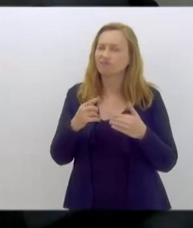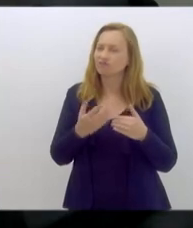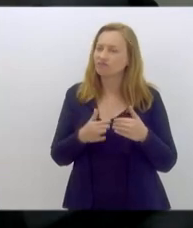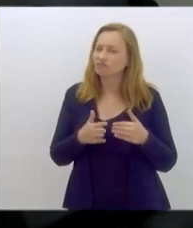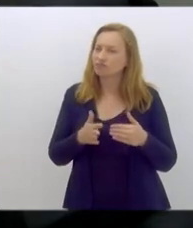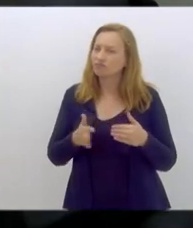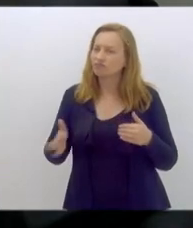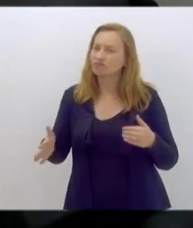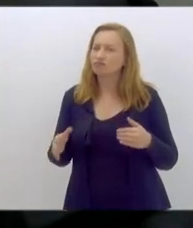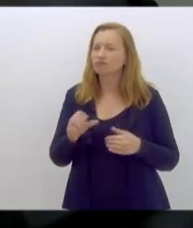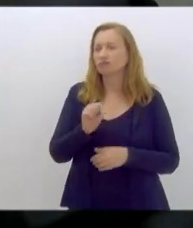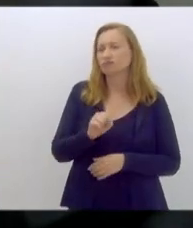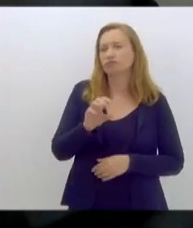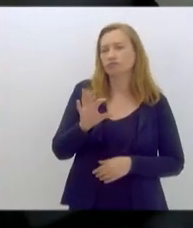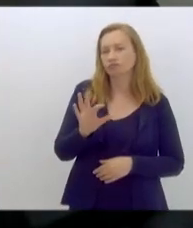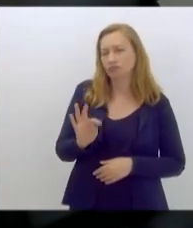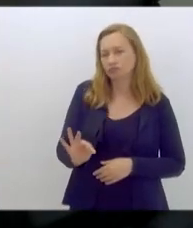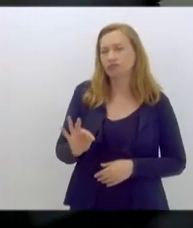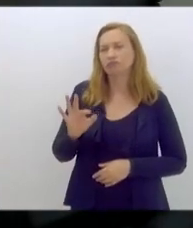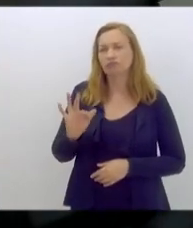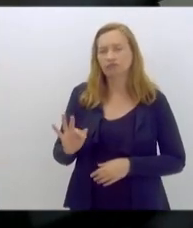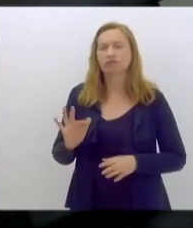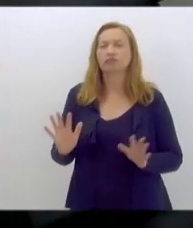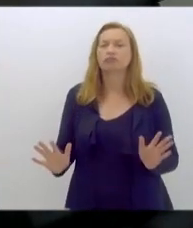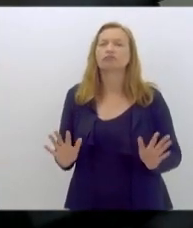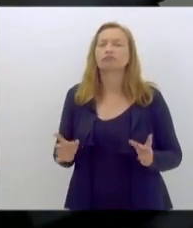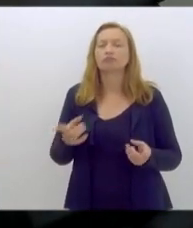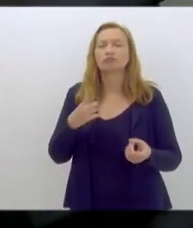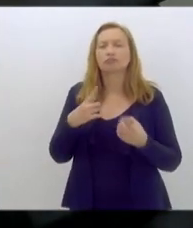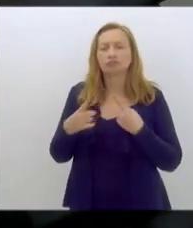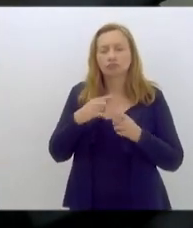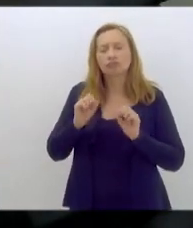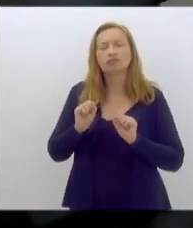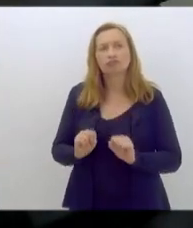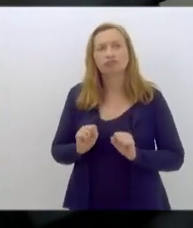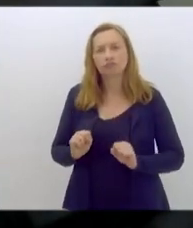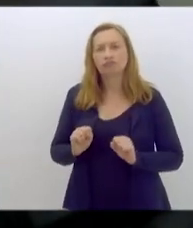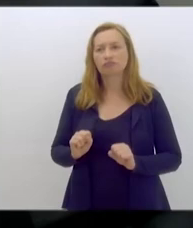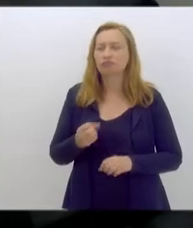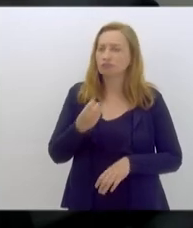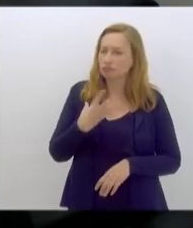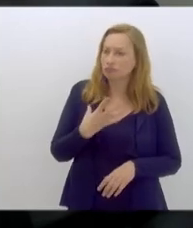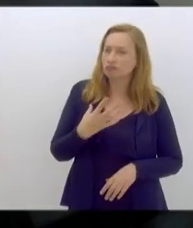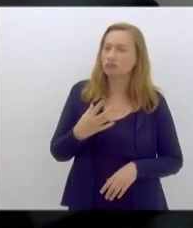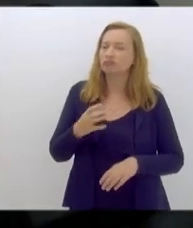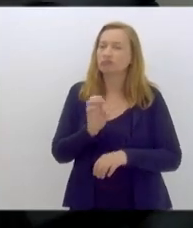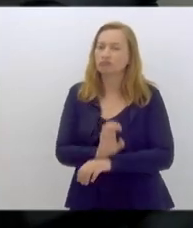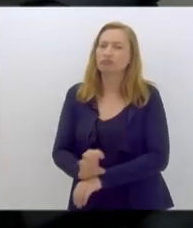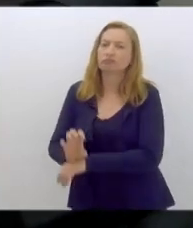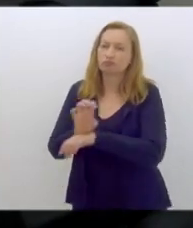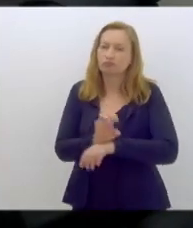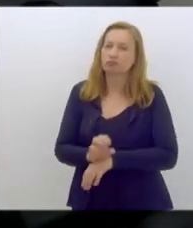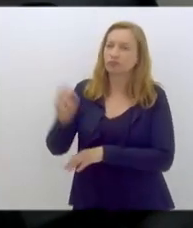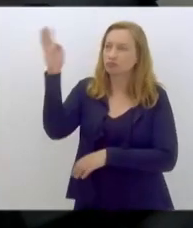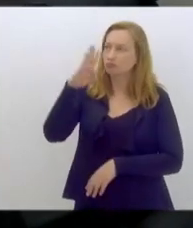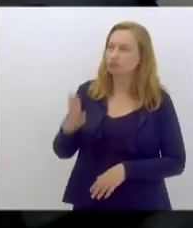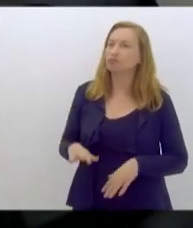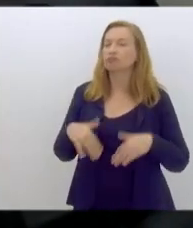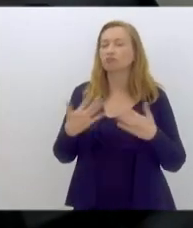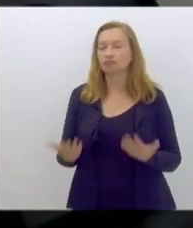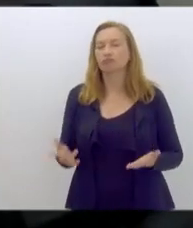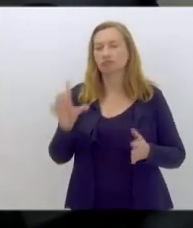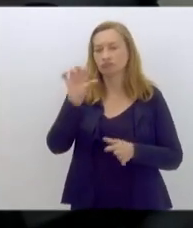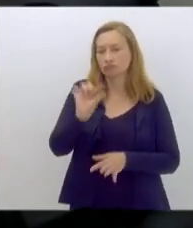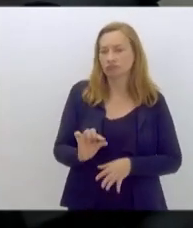tempo no STF acredito que essa discussão ela pode ser favorável aos Estados Brasileiros então isso também